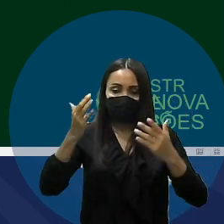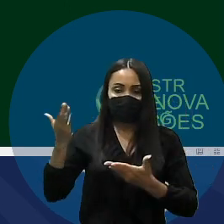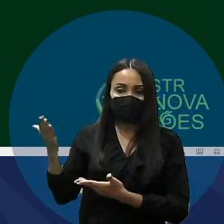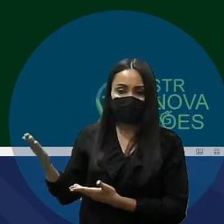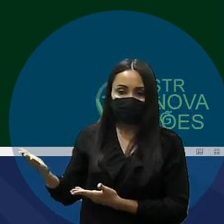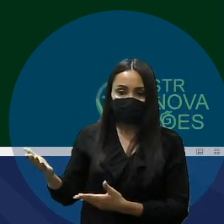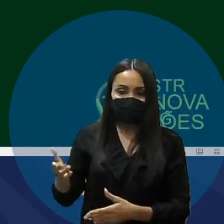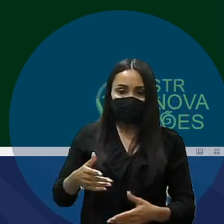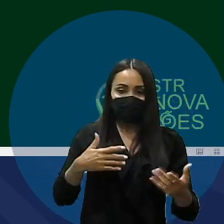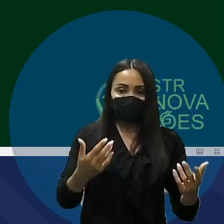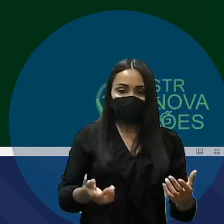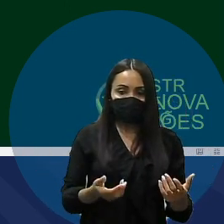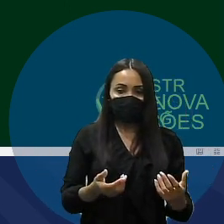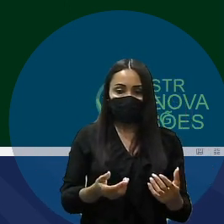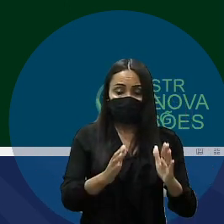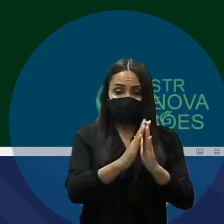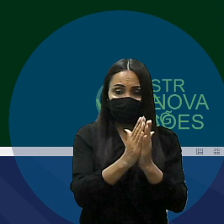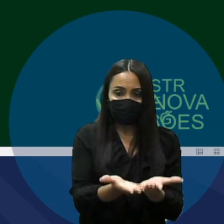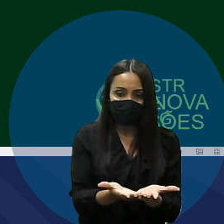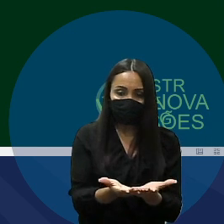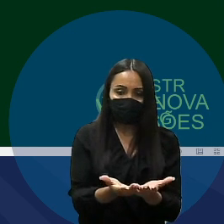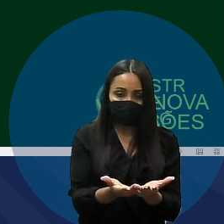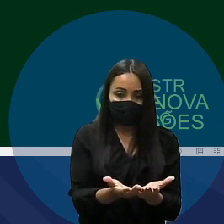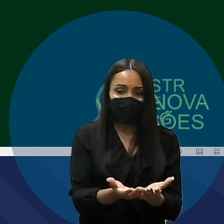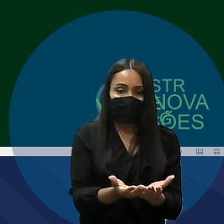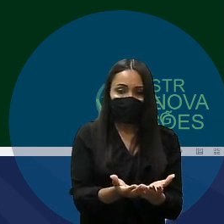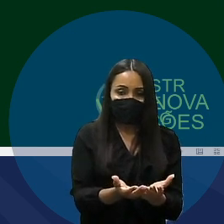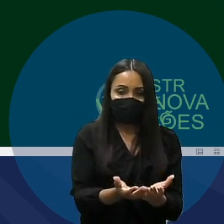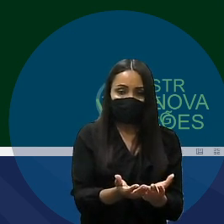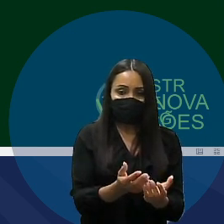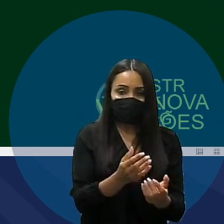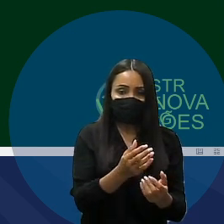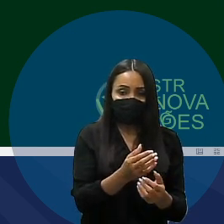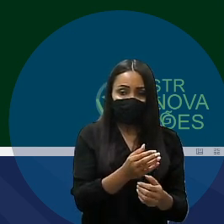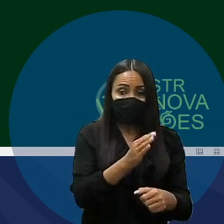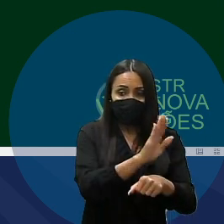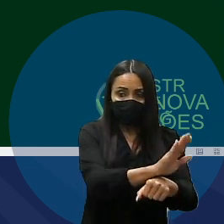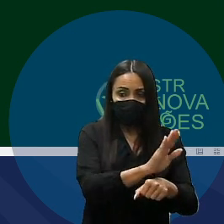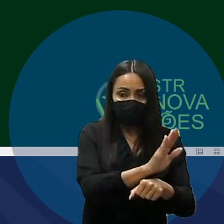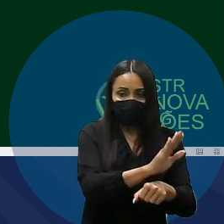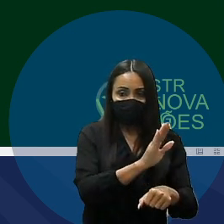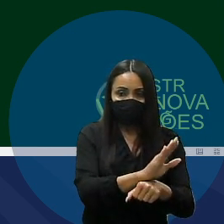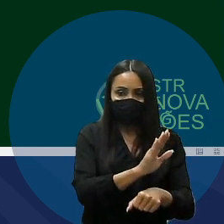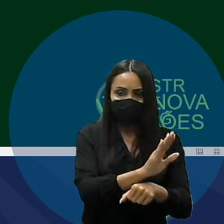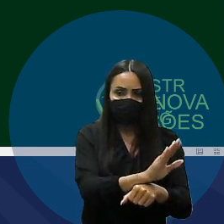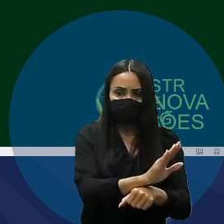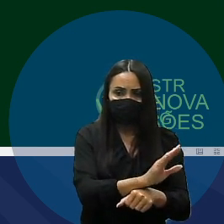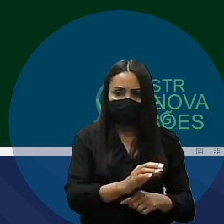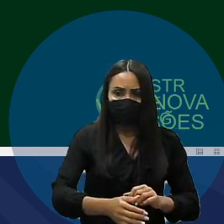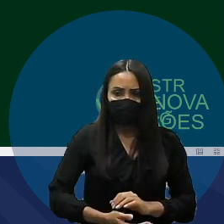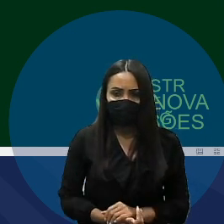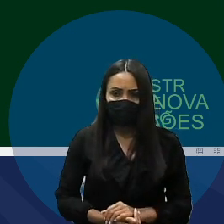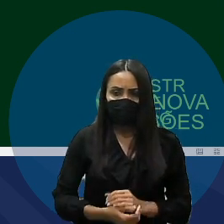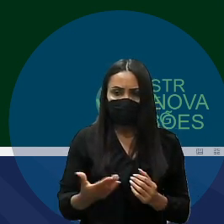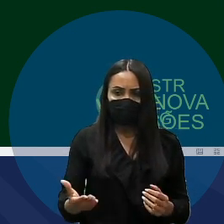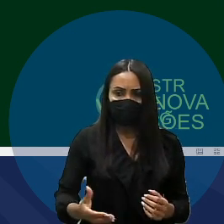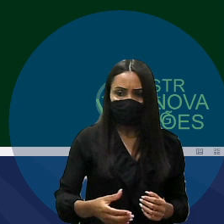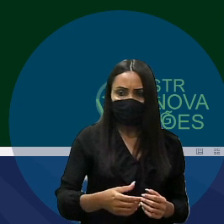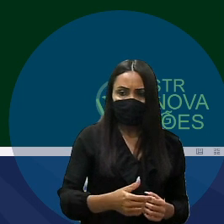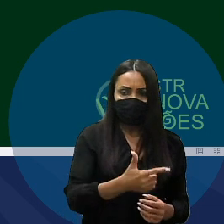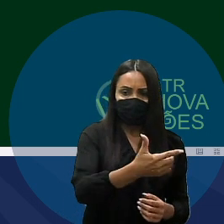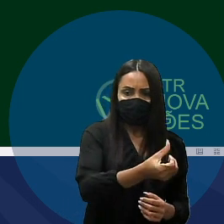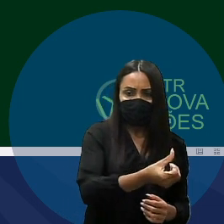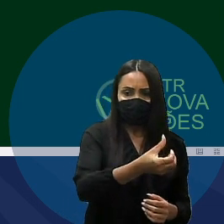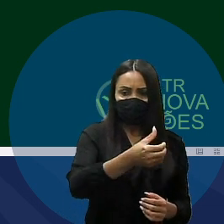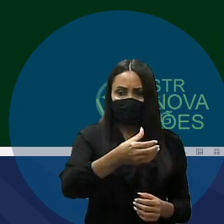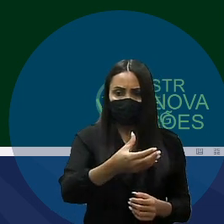livro estava em 264. Somente em 2018 para 2019, a gente aumentou para 927